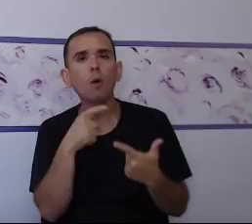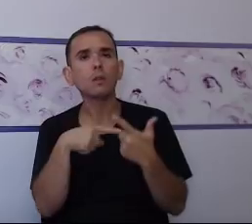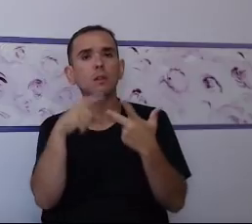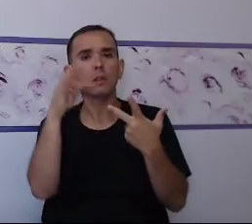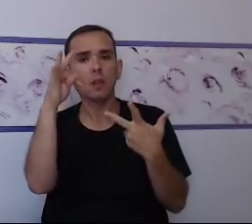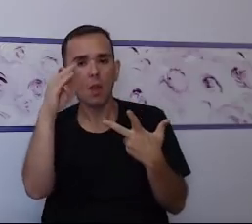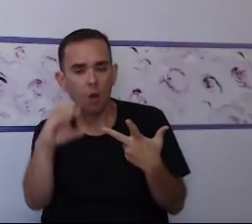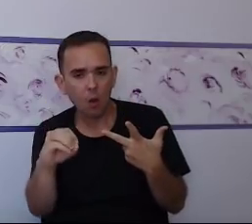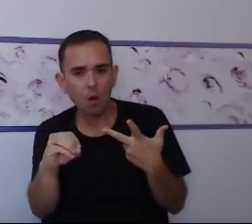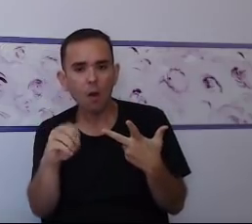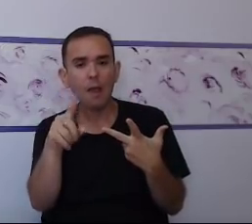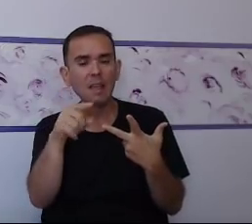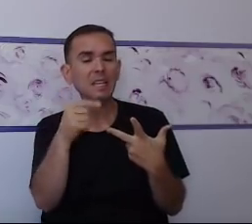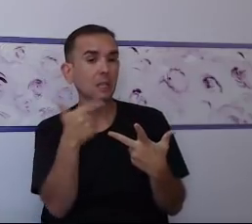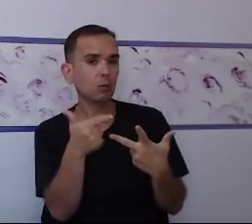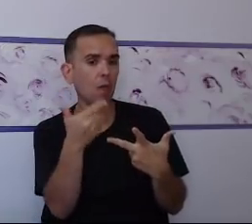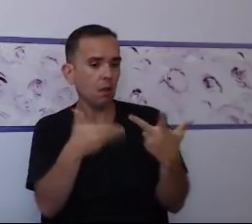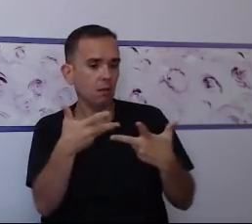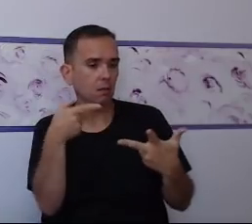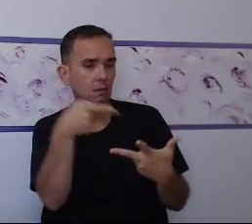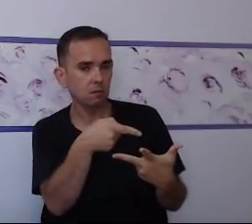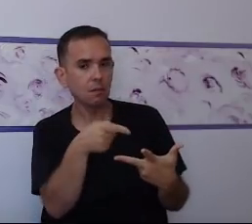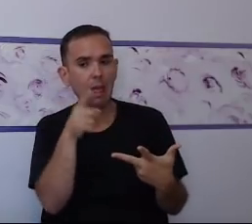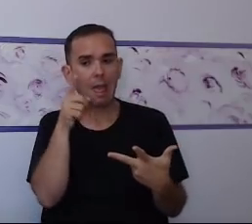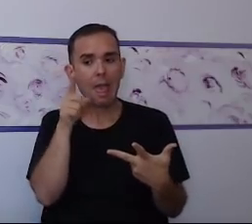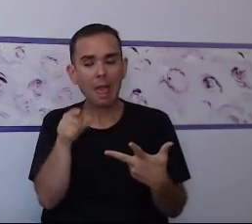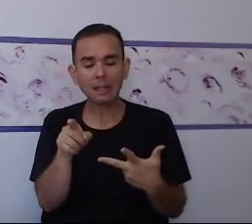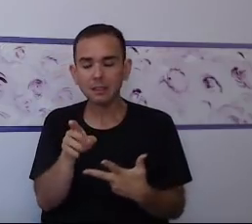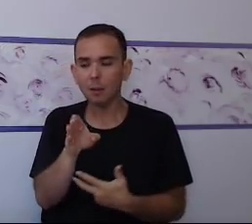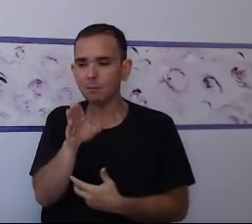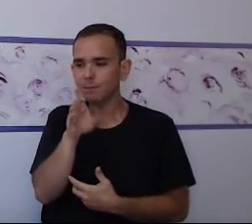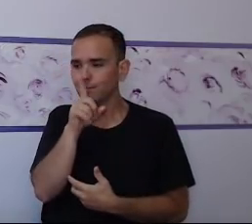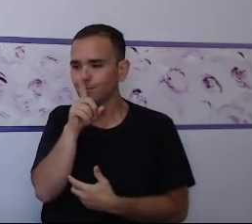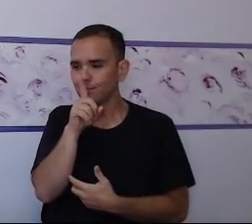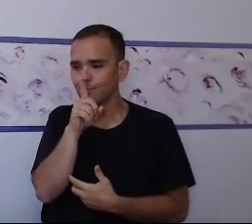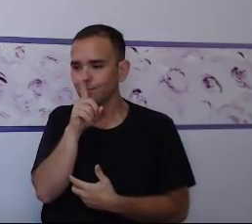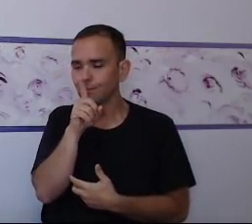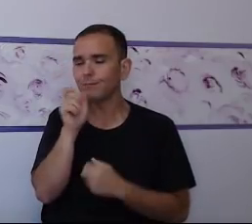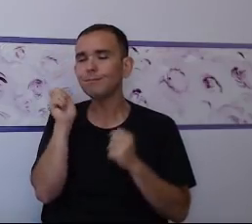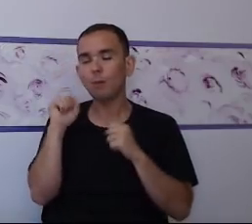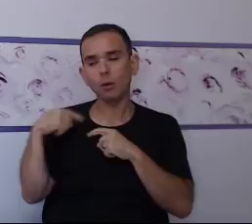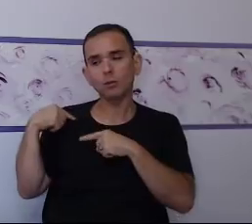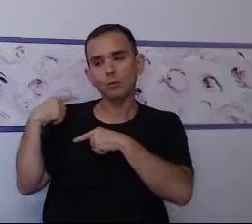não realiza essas terapias, essa comorbidade dele pode ser progressiva.